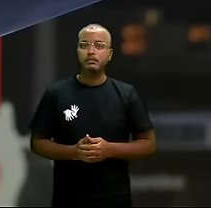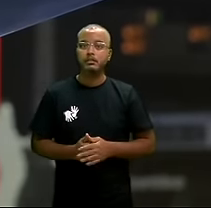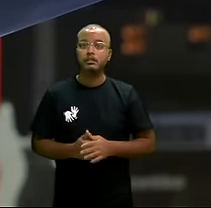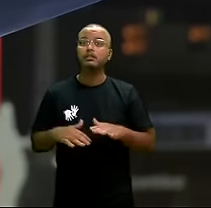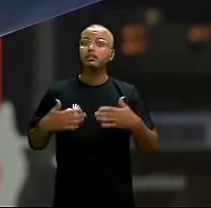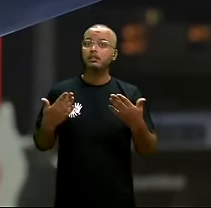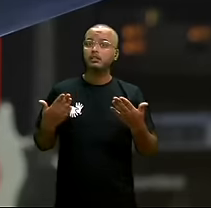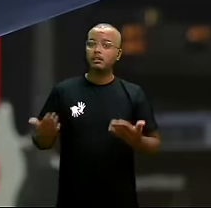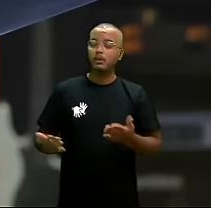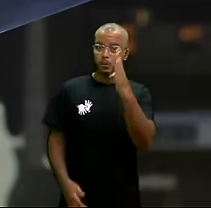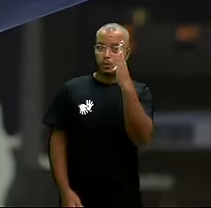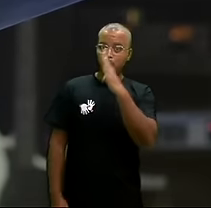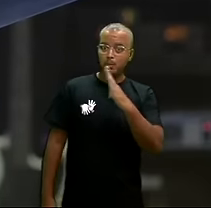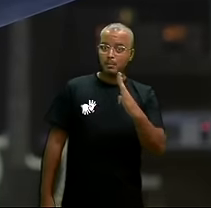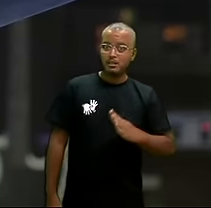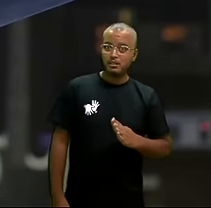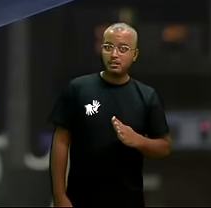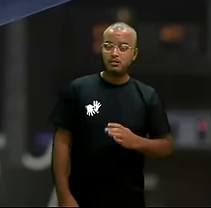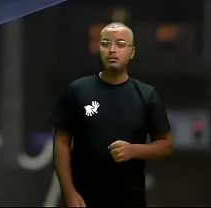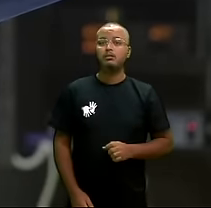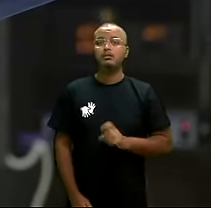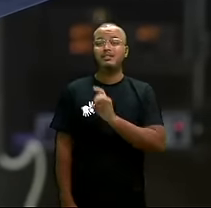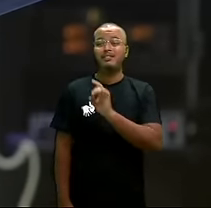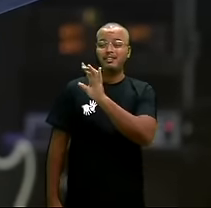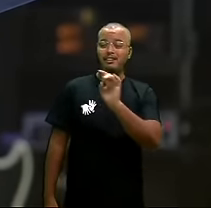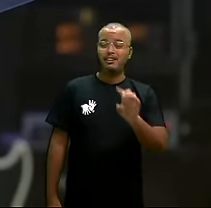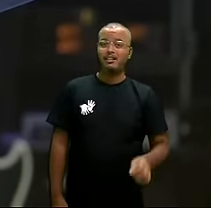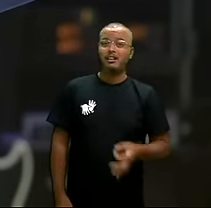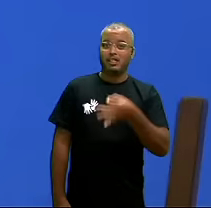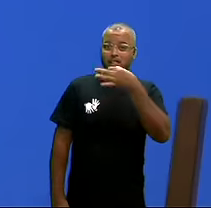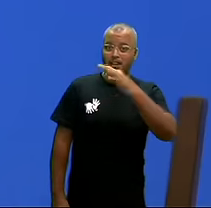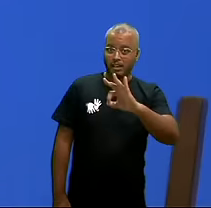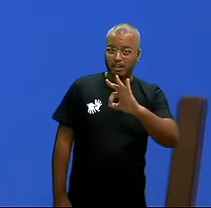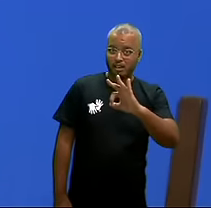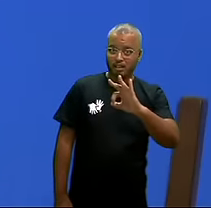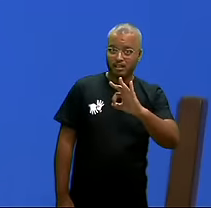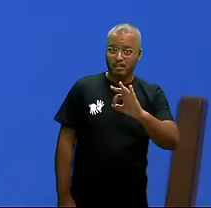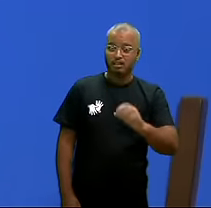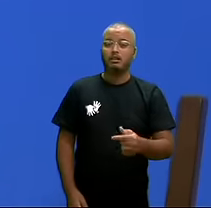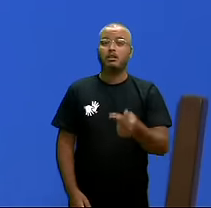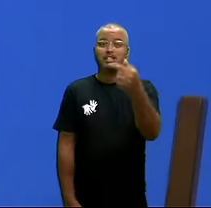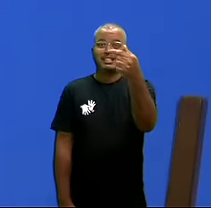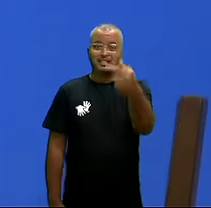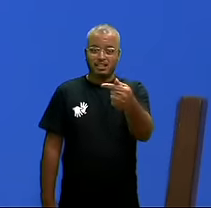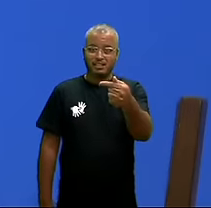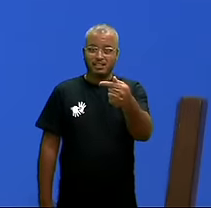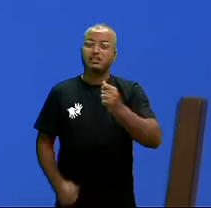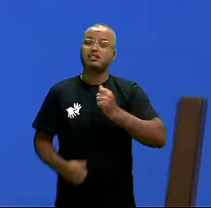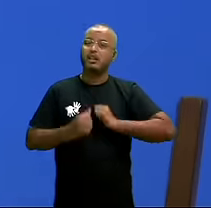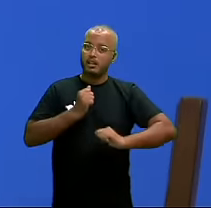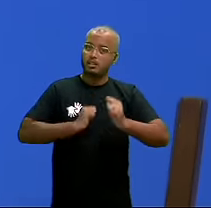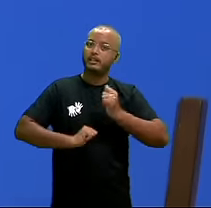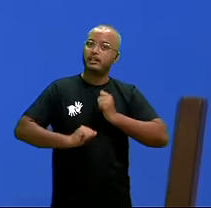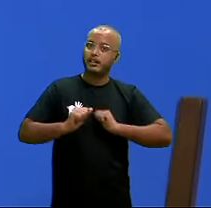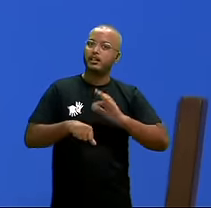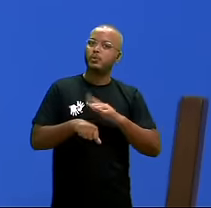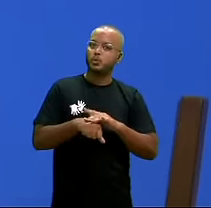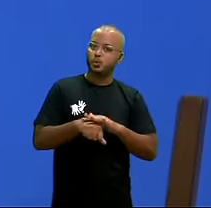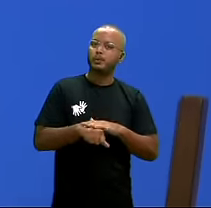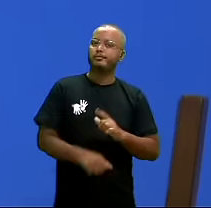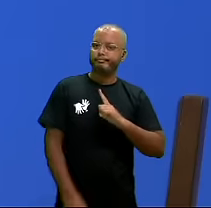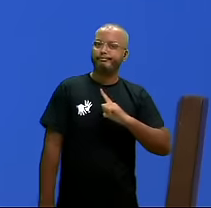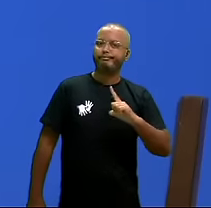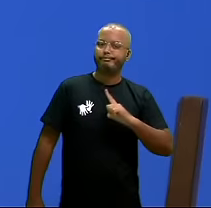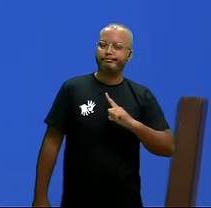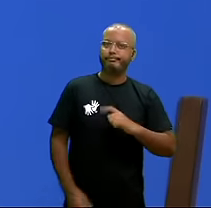7 em cada 10 brasileiros sofrem de ansiedade de forma controlada. Olha que interessante. Segundo pesquisa do IPOM, Instituto de Pesquisa